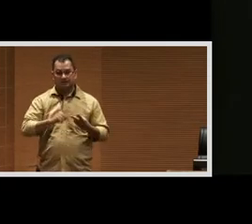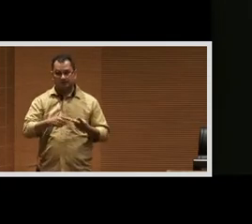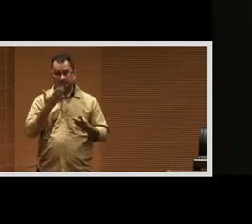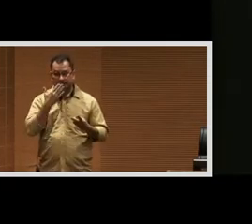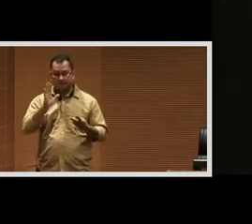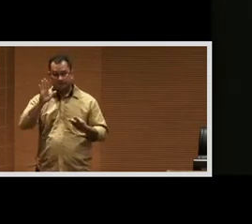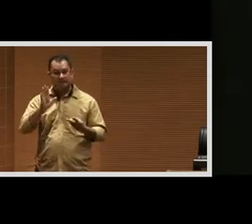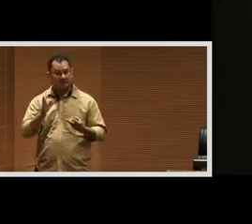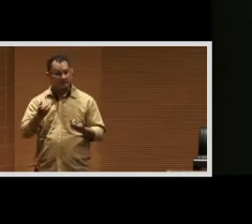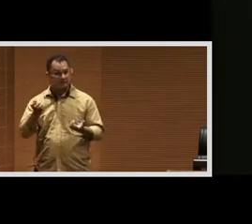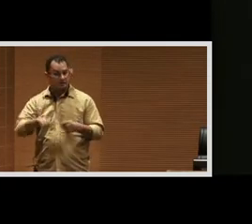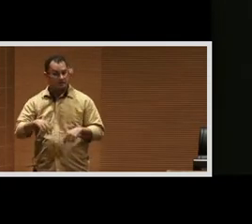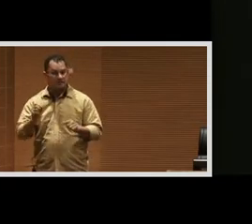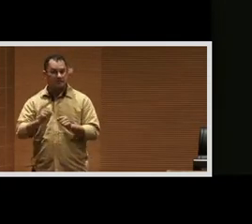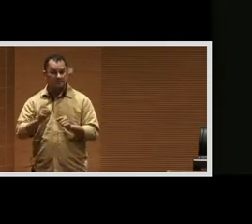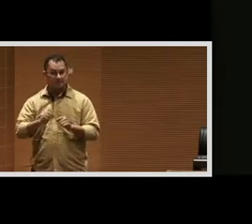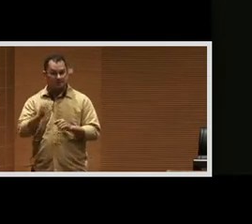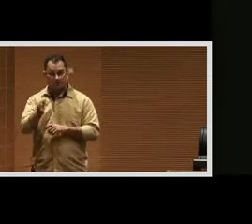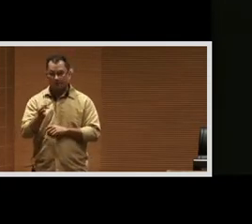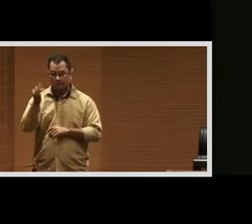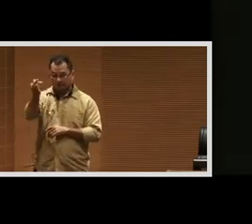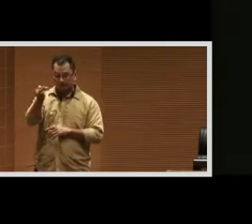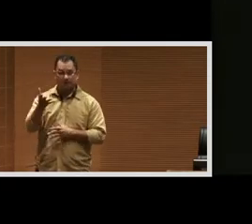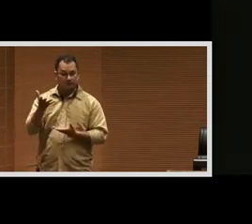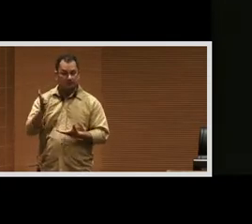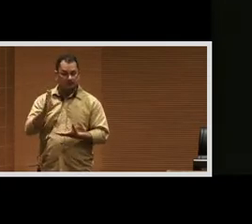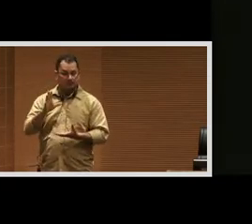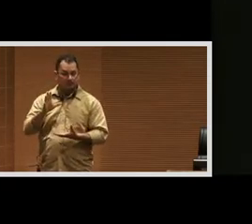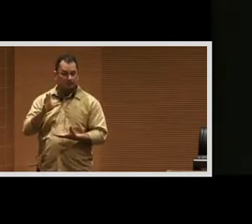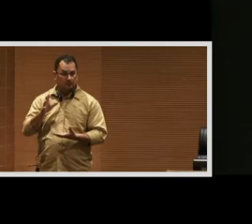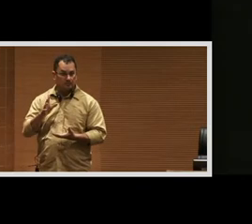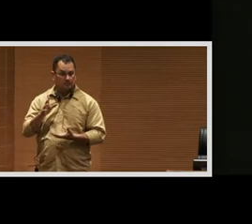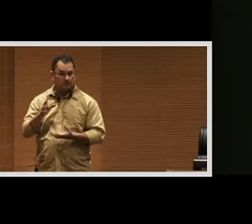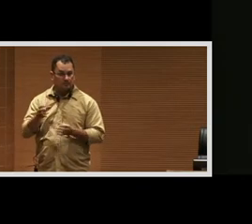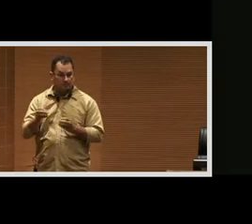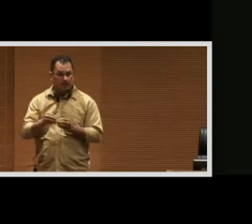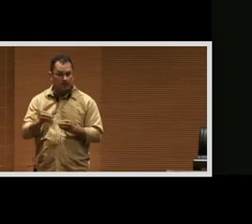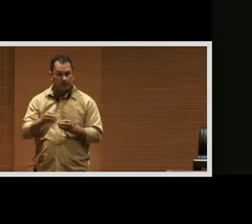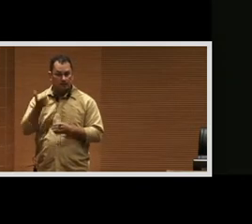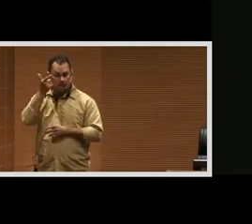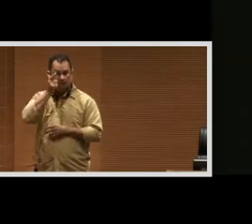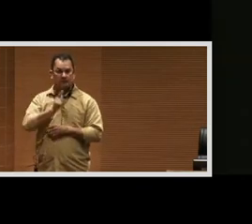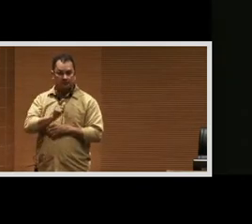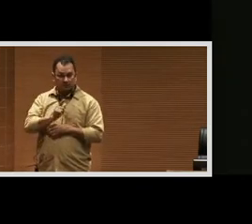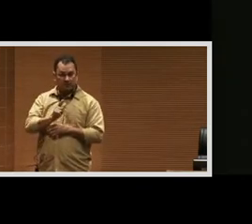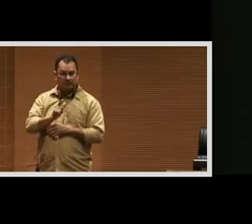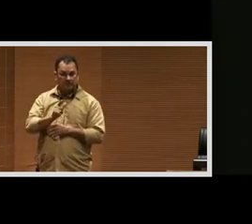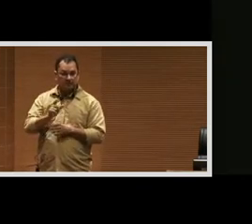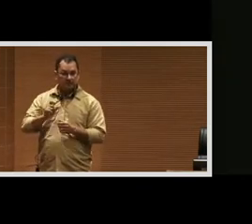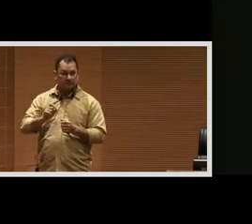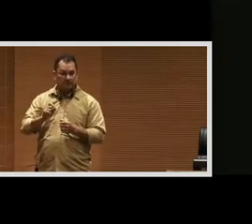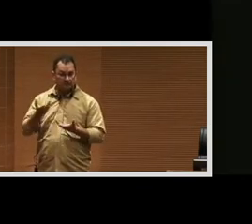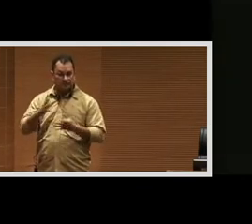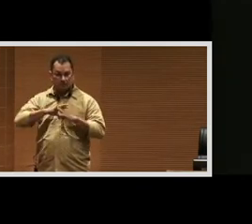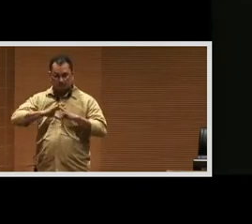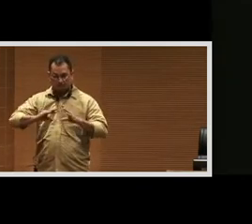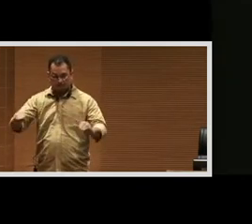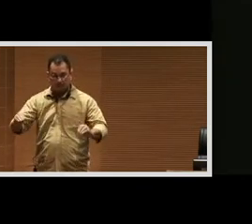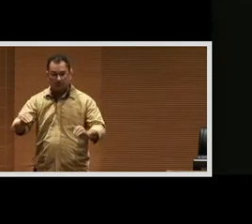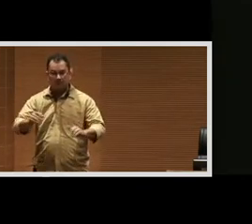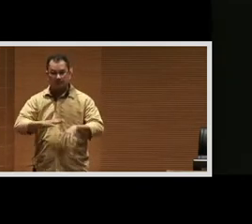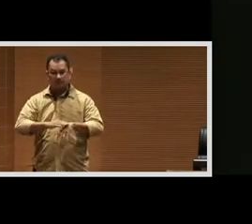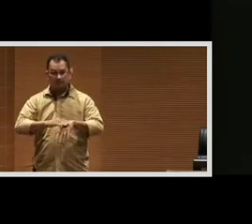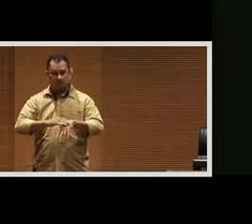num futuro muito próximo, se conseguiria chegar a um desaparecimento da doença,